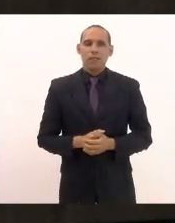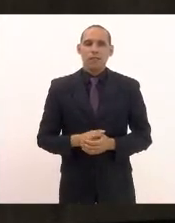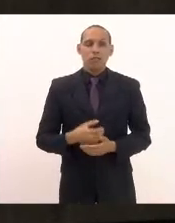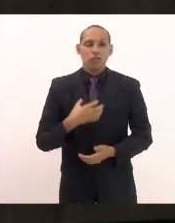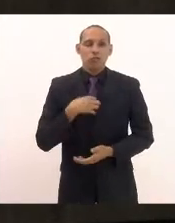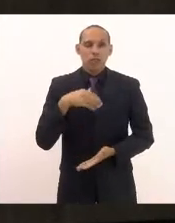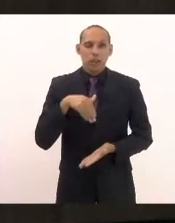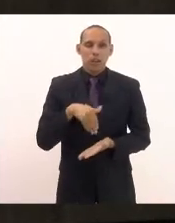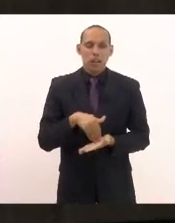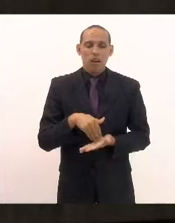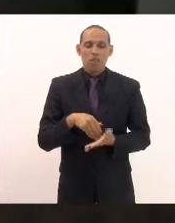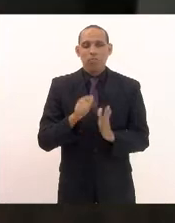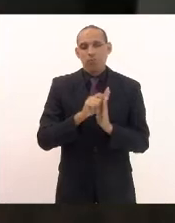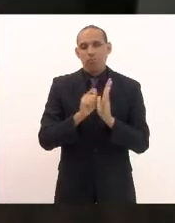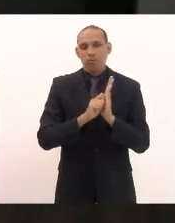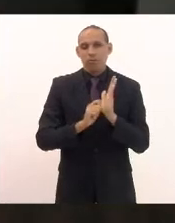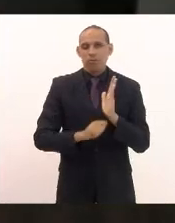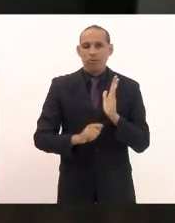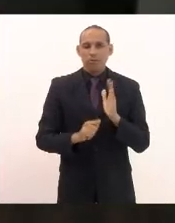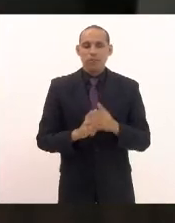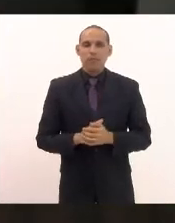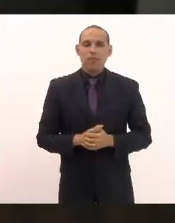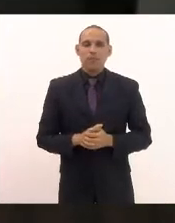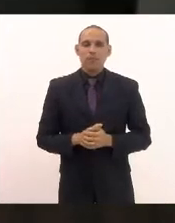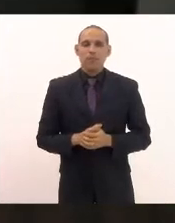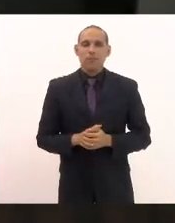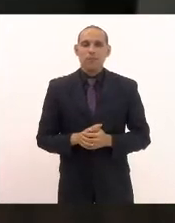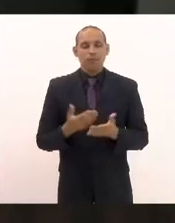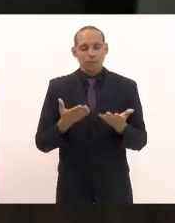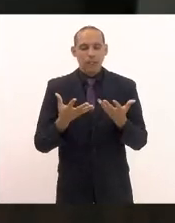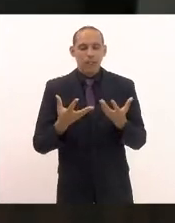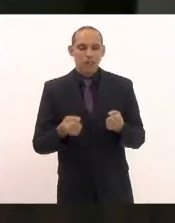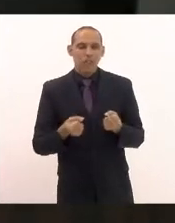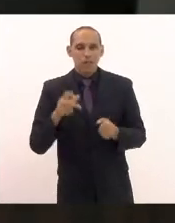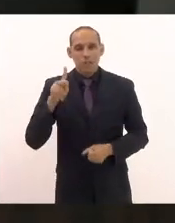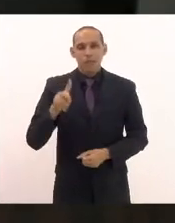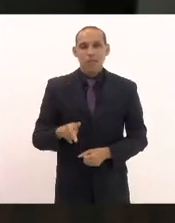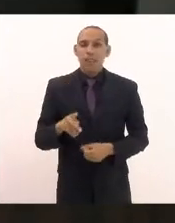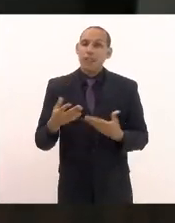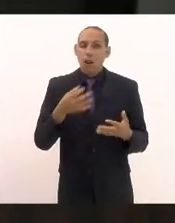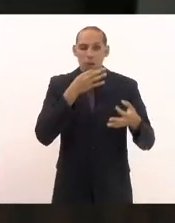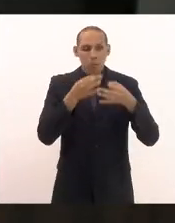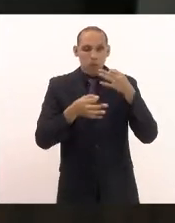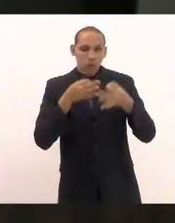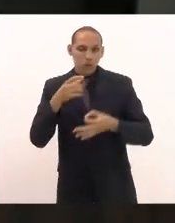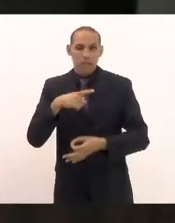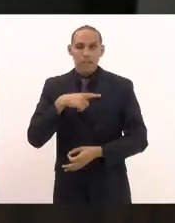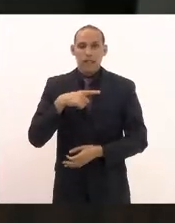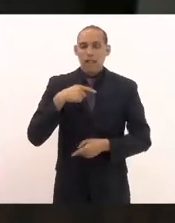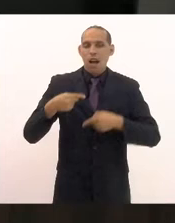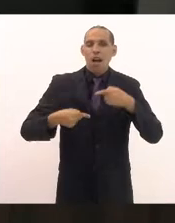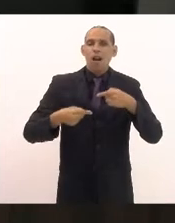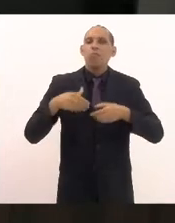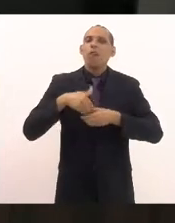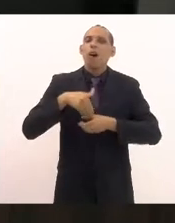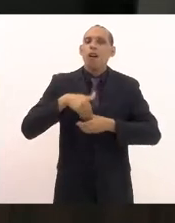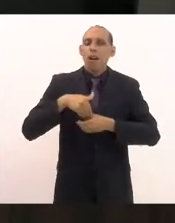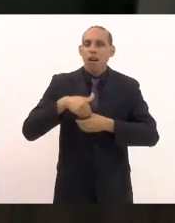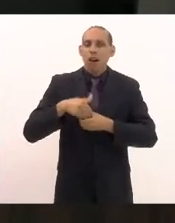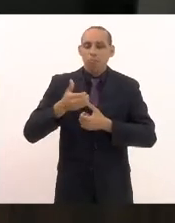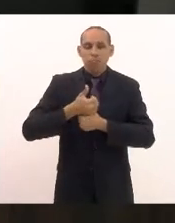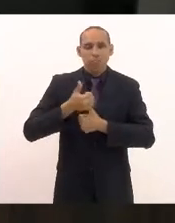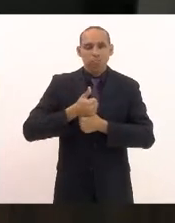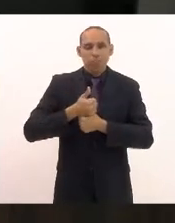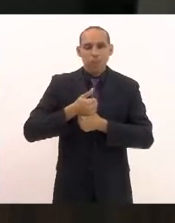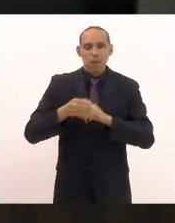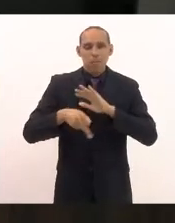final de redação. A presidência defere o pedido de Vossa Excelência. Com os pareceres emitidos, em votação